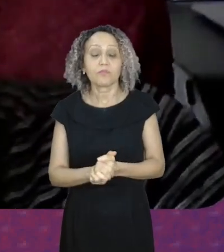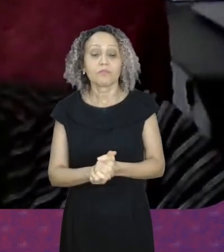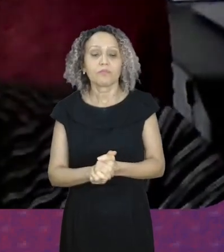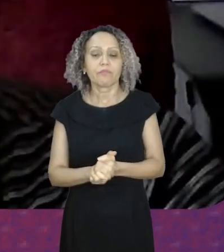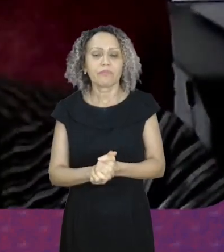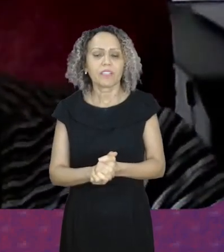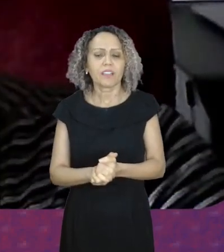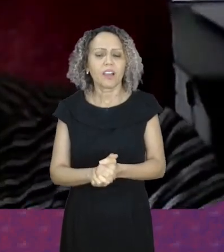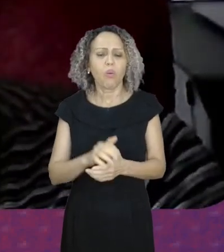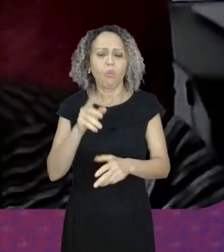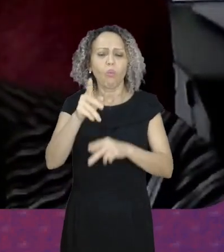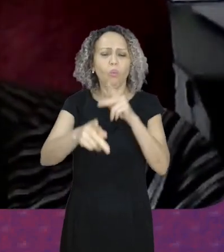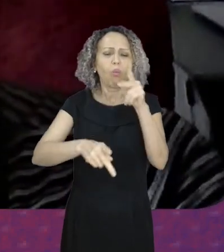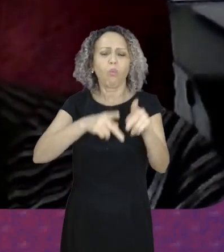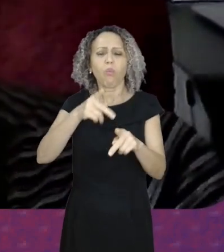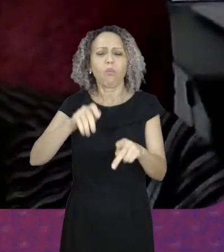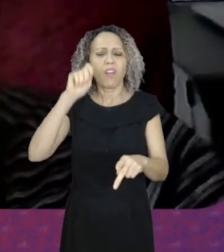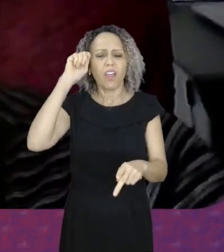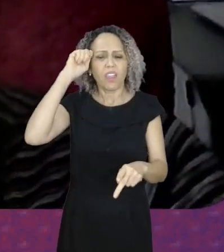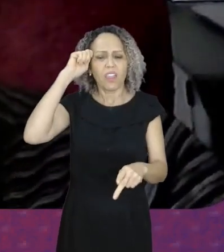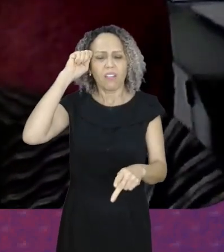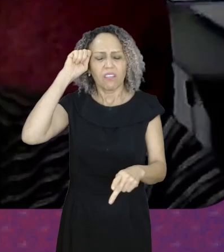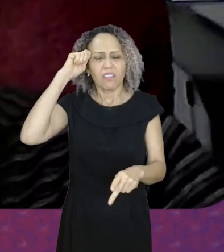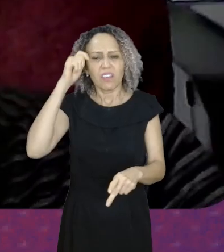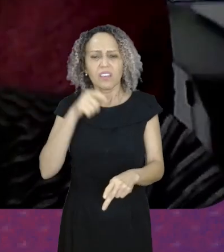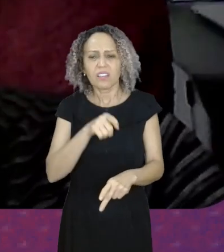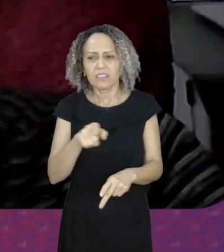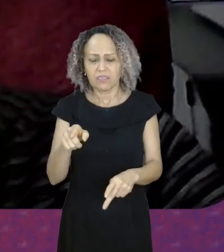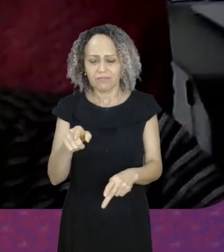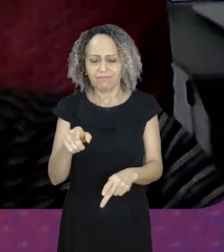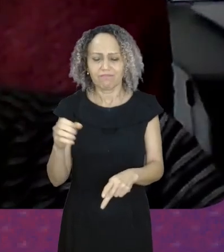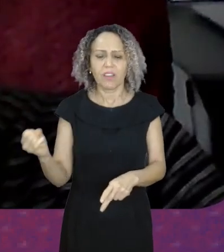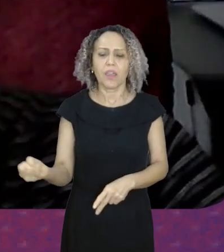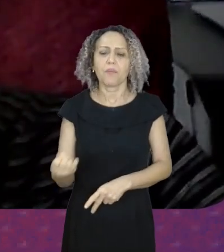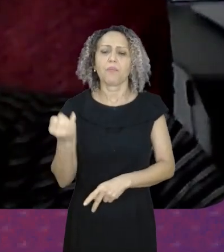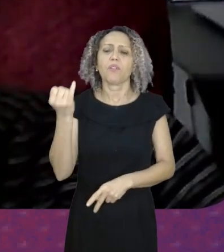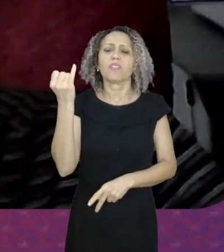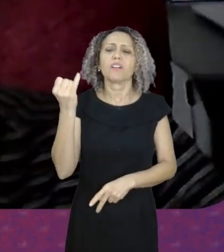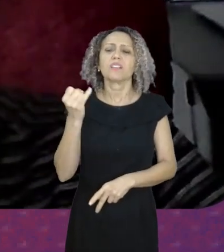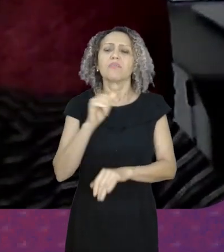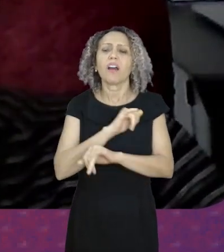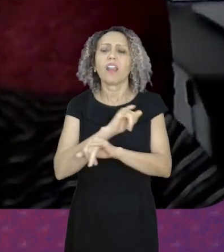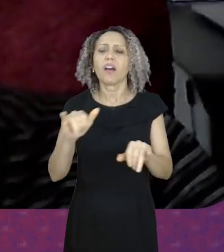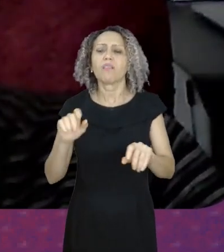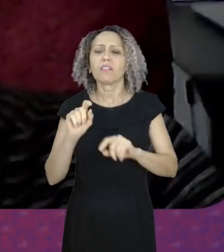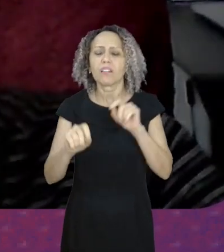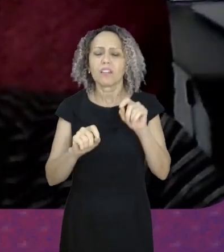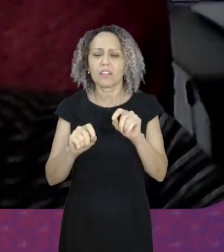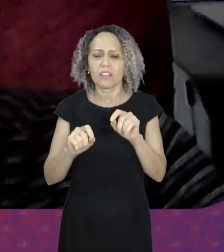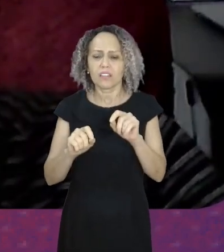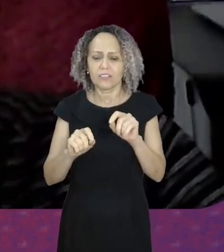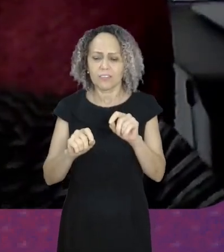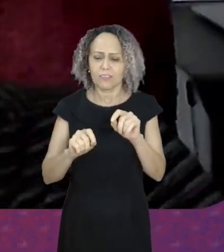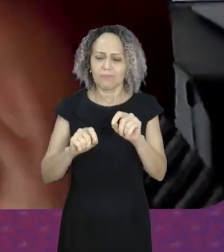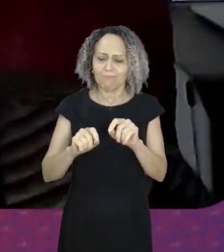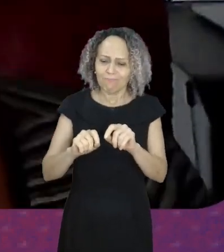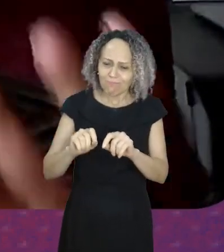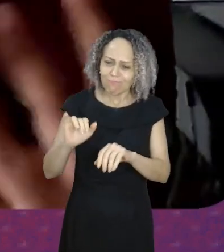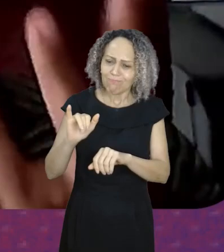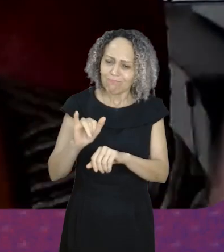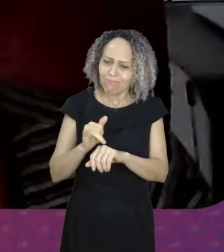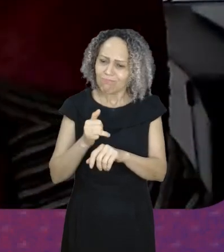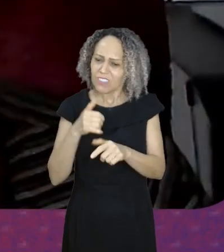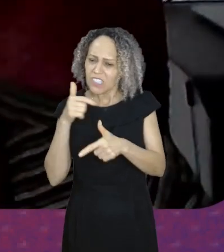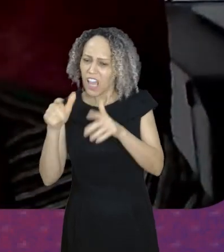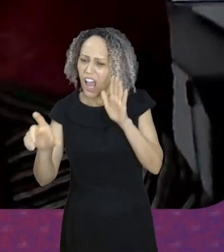Falando da população negra, é importante frisar que as ações afirmativas